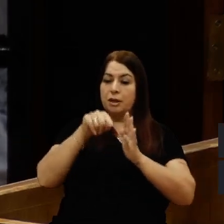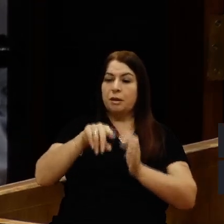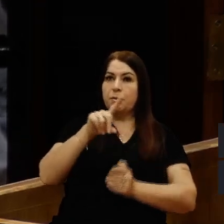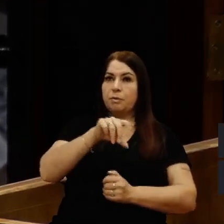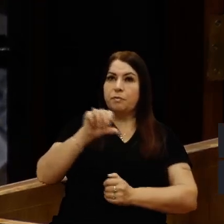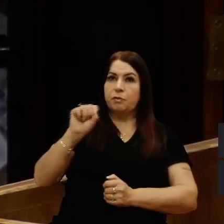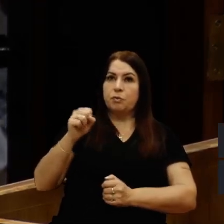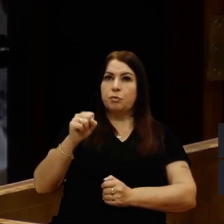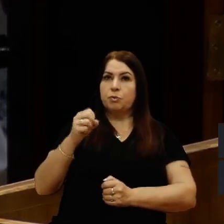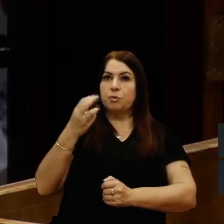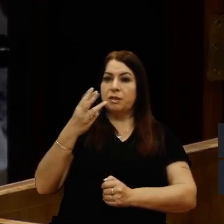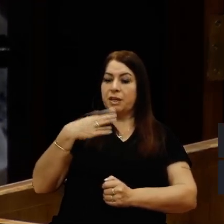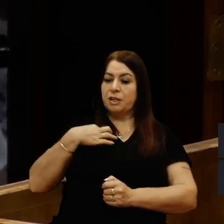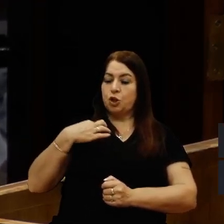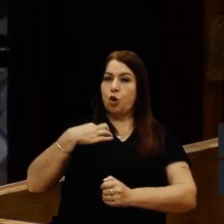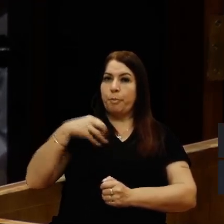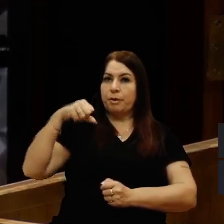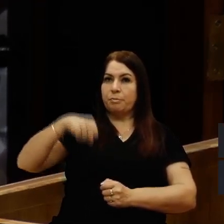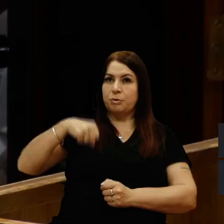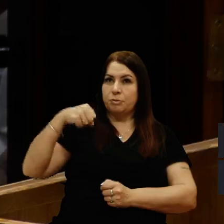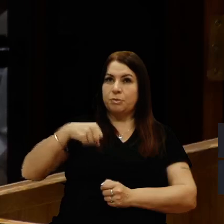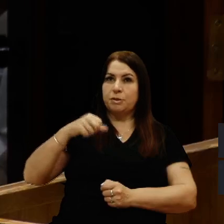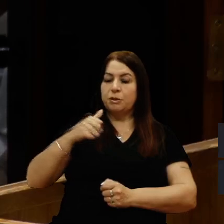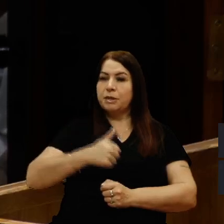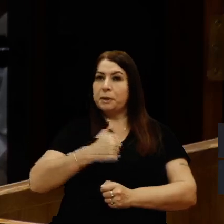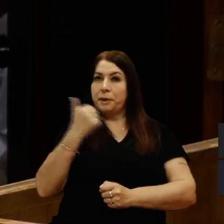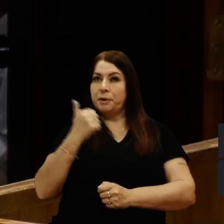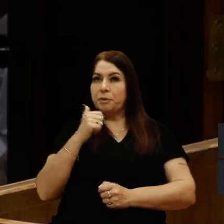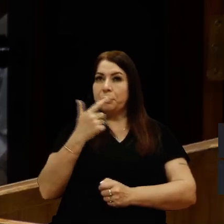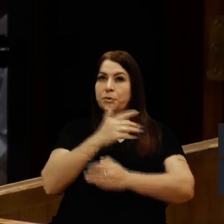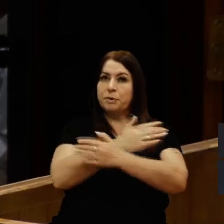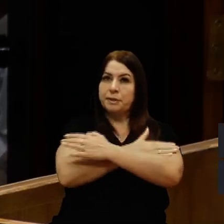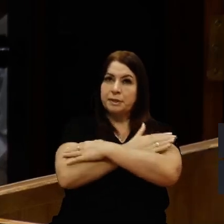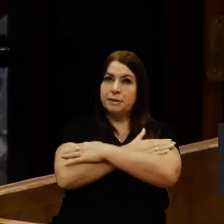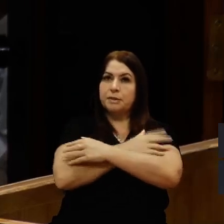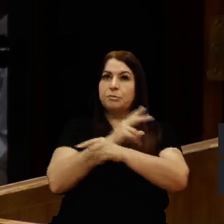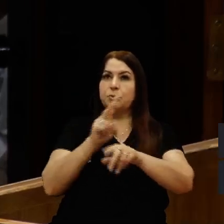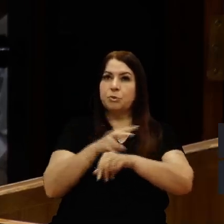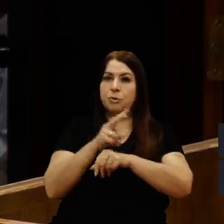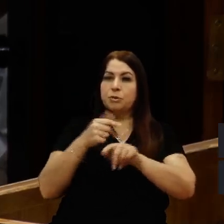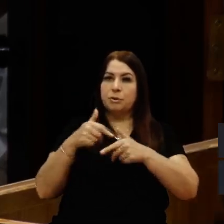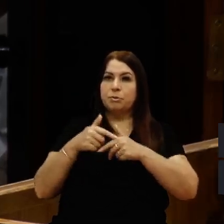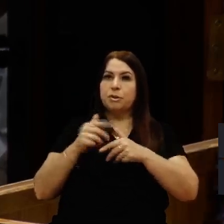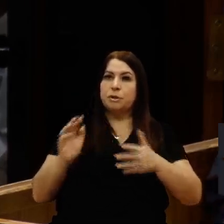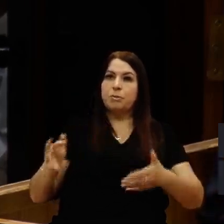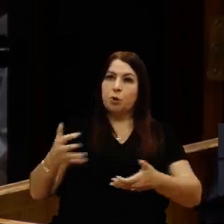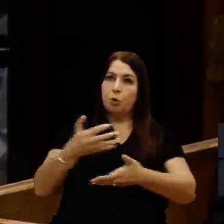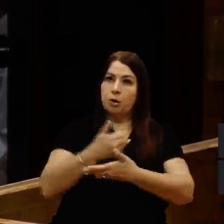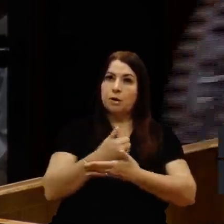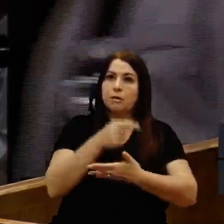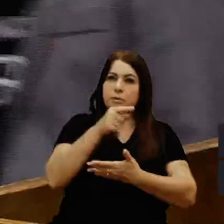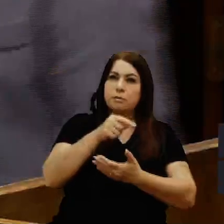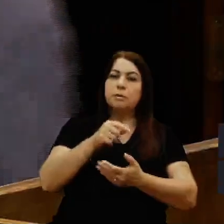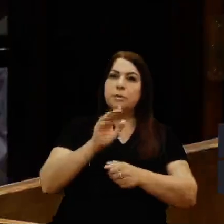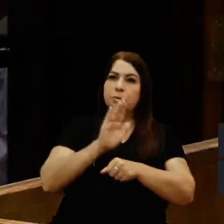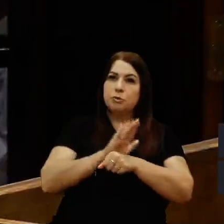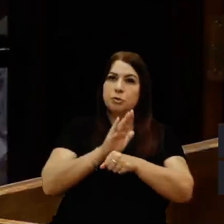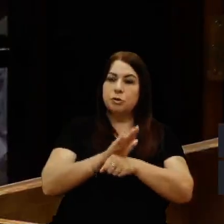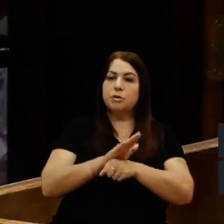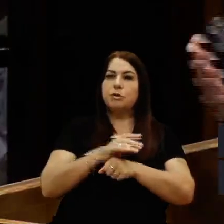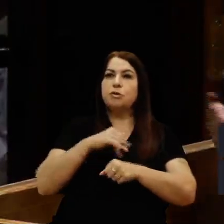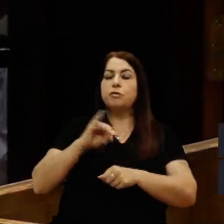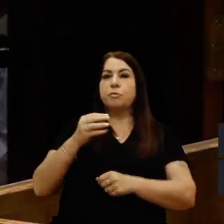com 3 peças de roupa numa sacolinha, de carona, desempregado, em busca de emprego, e eles me acolheram, me abraçaram, me ajudaram. Quando eu